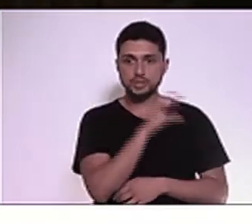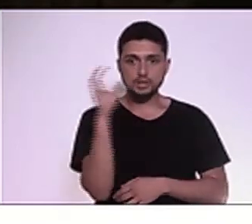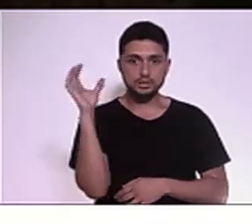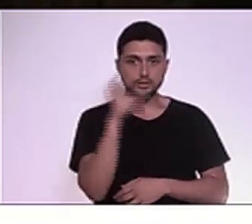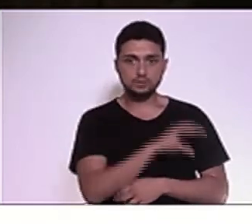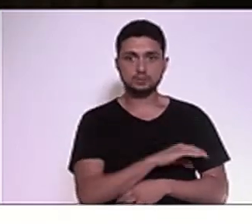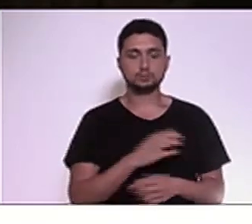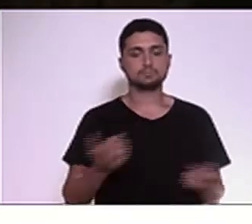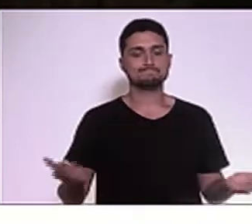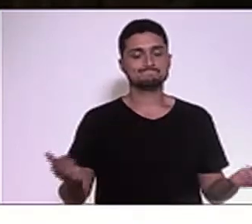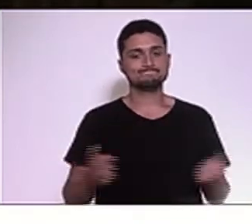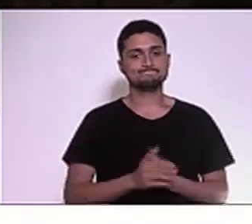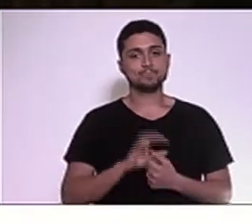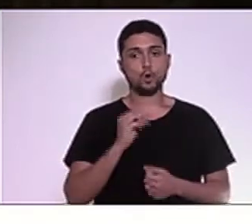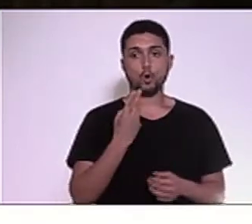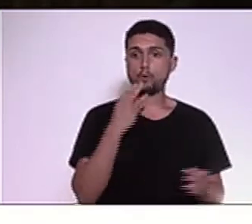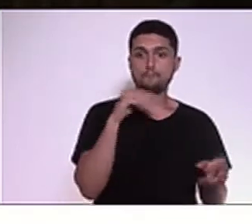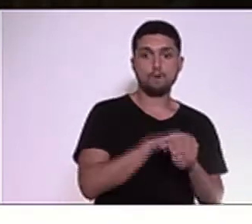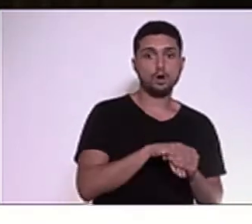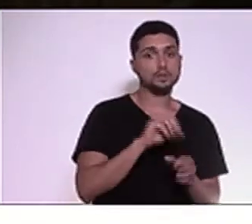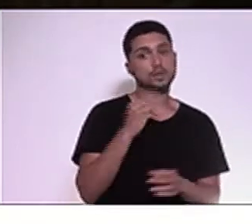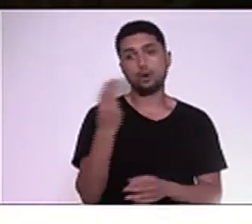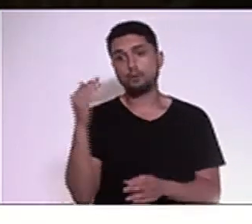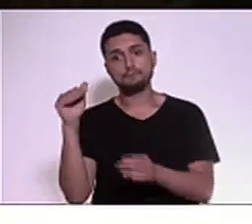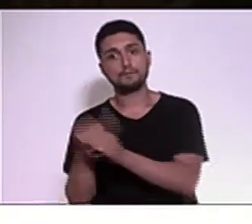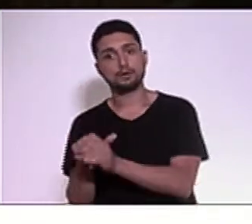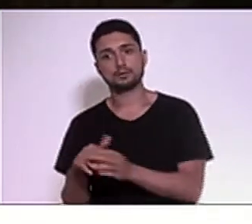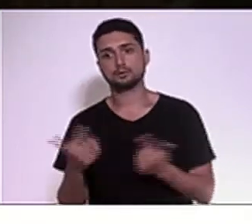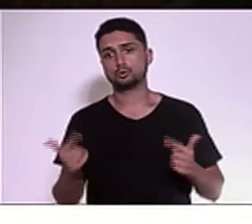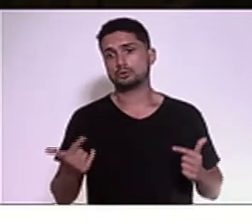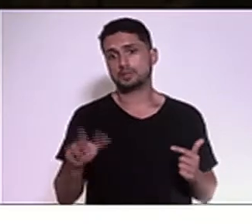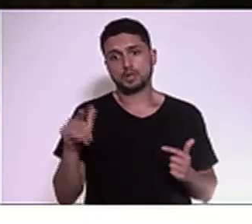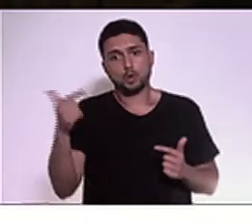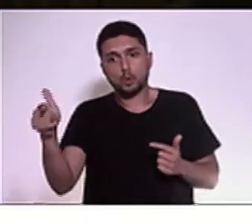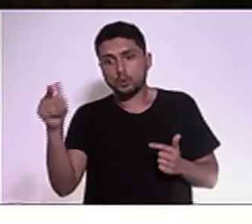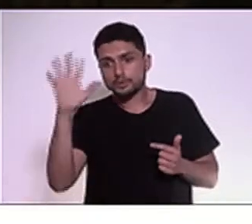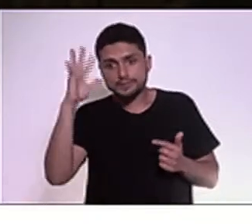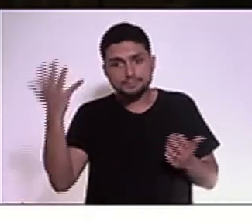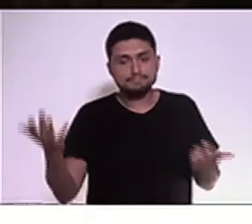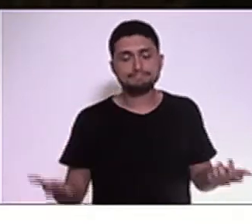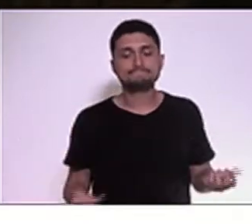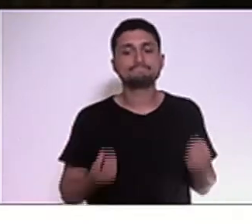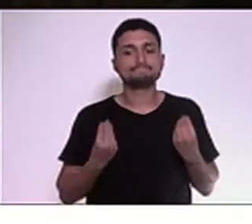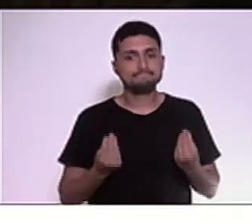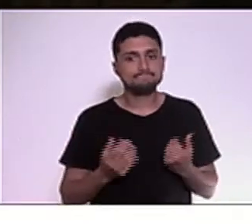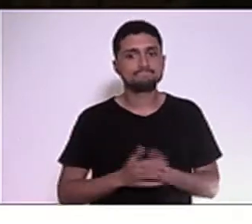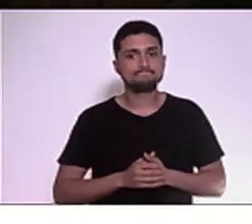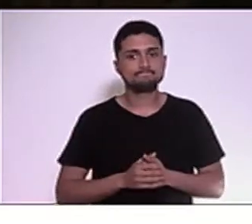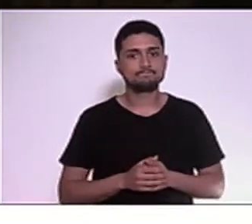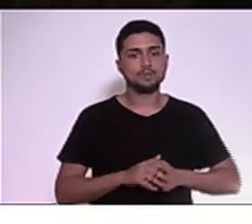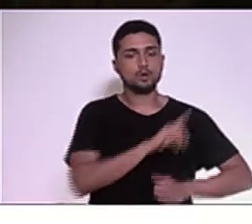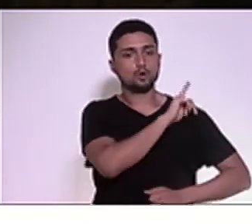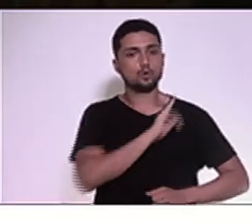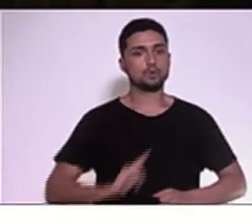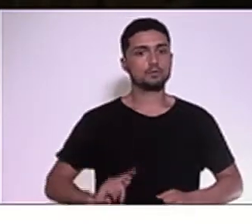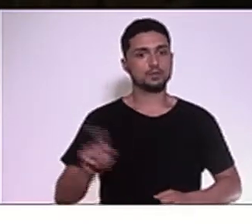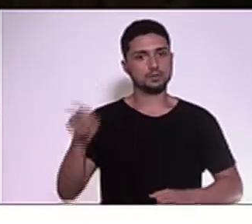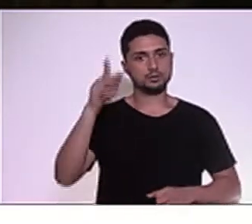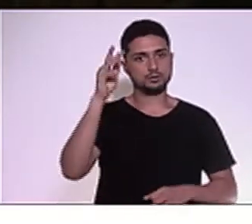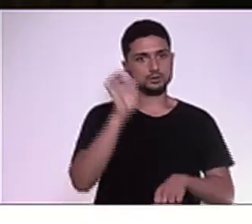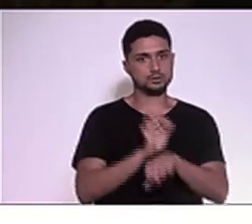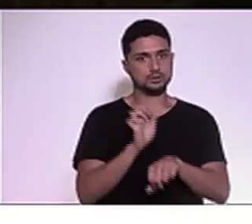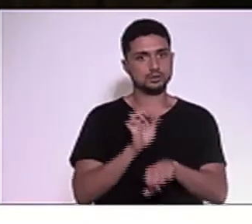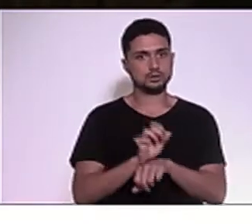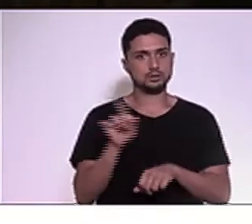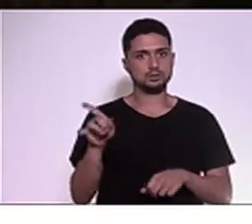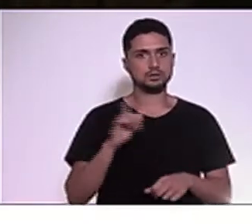ou seja, ou vota ou vota. É importante lembrar também que o governador do estado tem